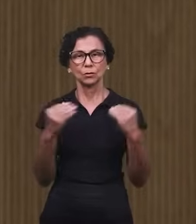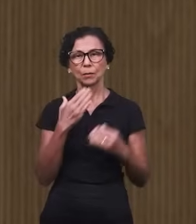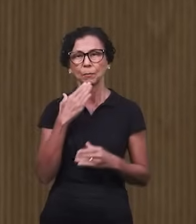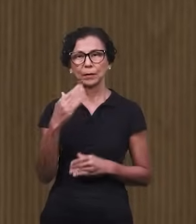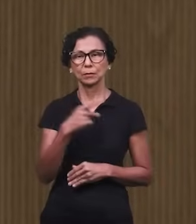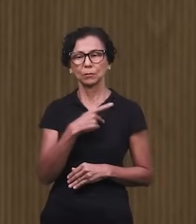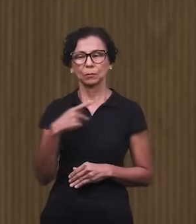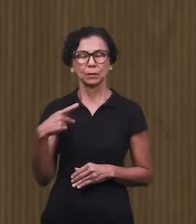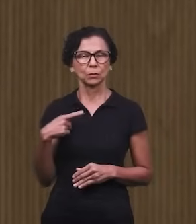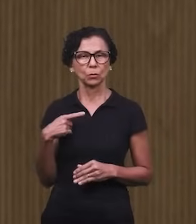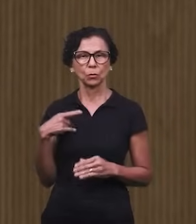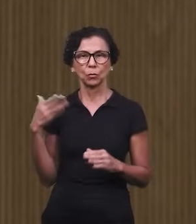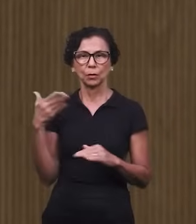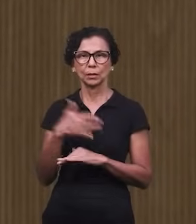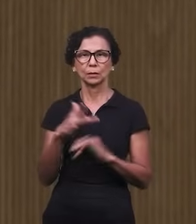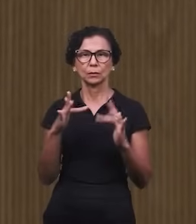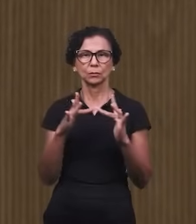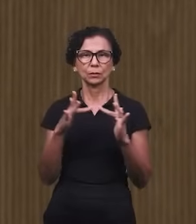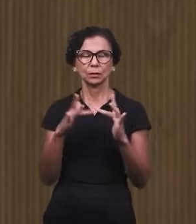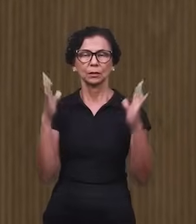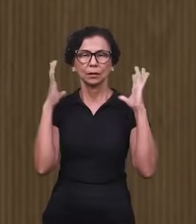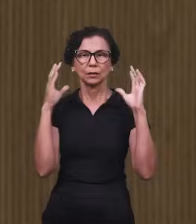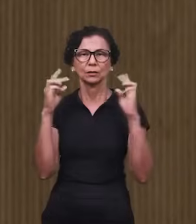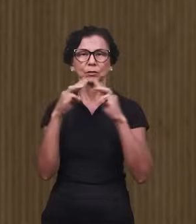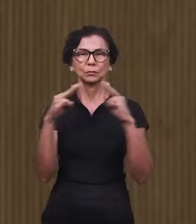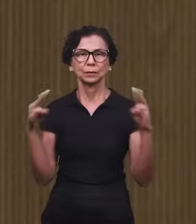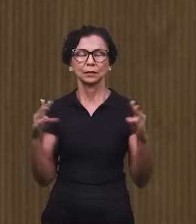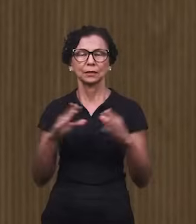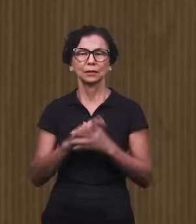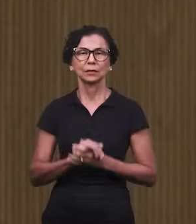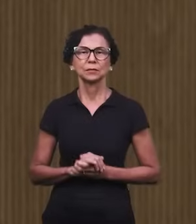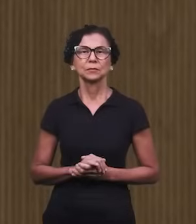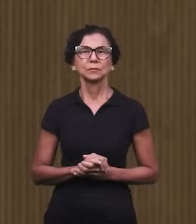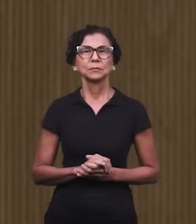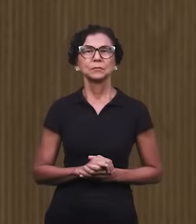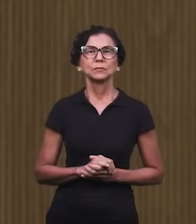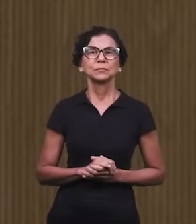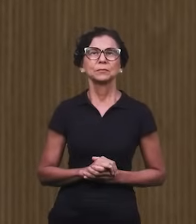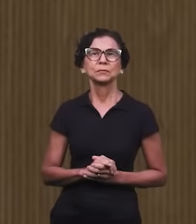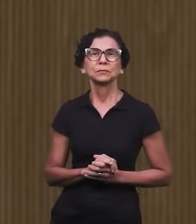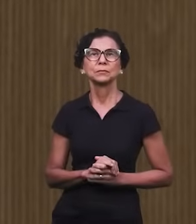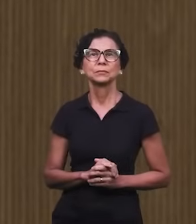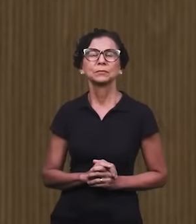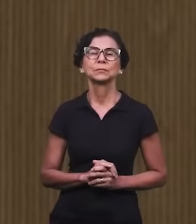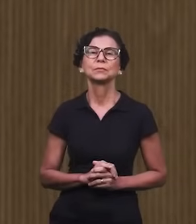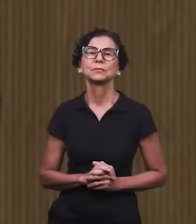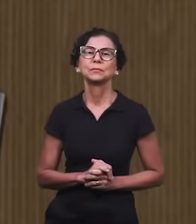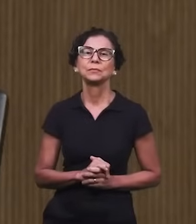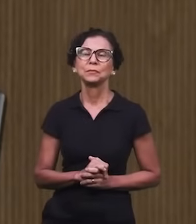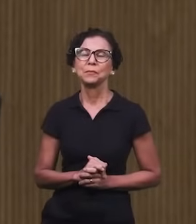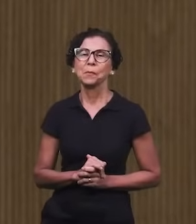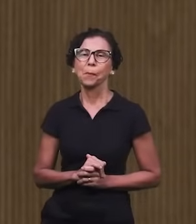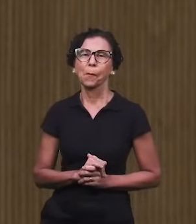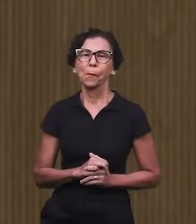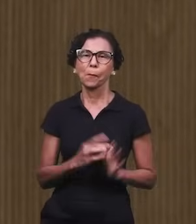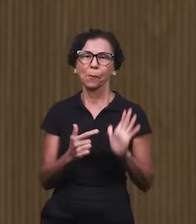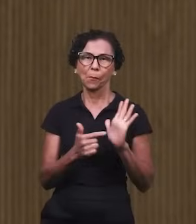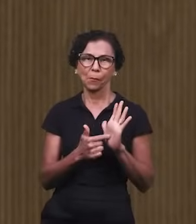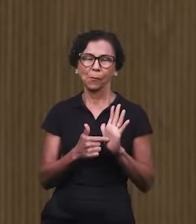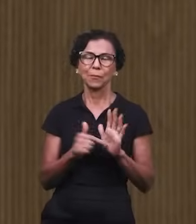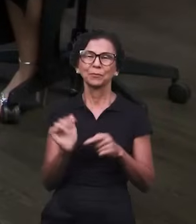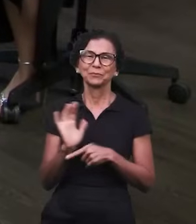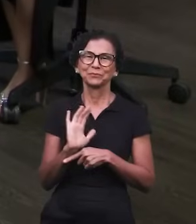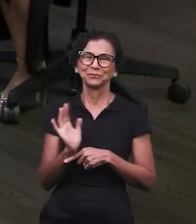pastor ou entre em contato aqui com a Rádio Manaim, que a gente pode estar vendo o seu vídeo e colocando aqui para aparecer